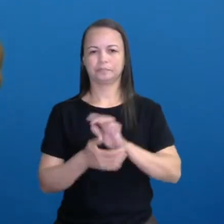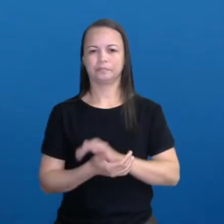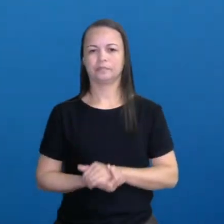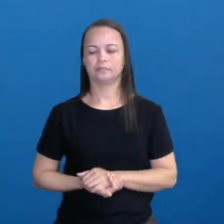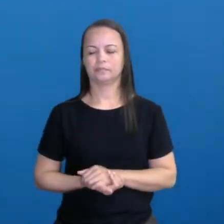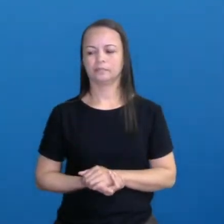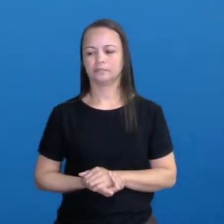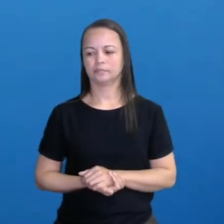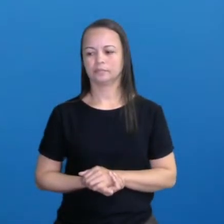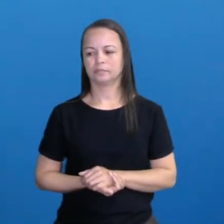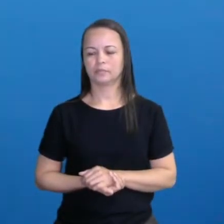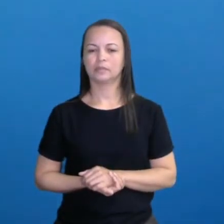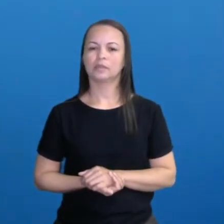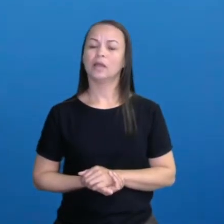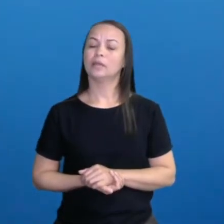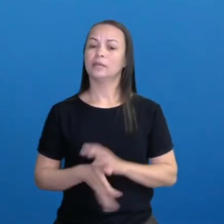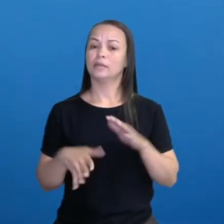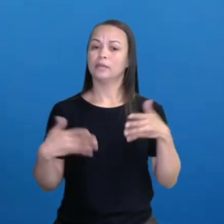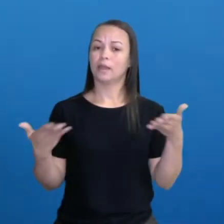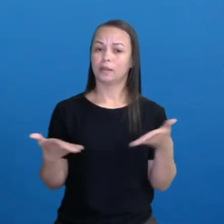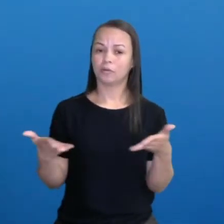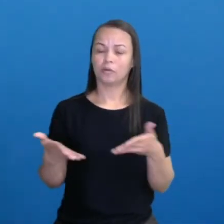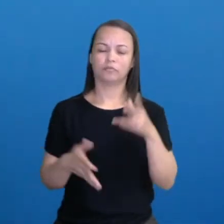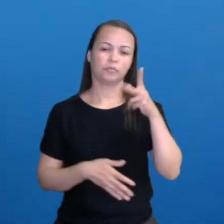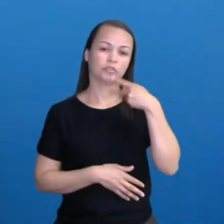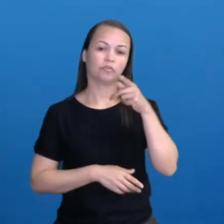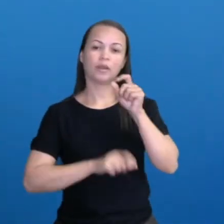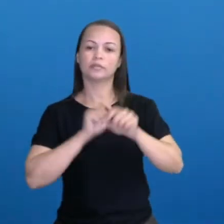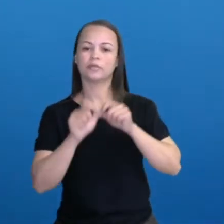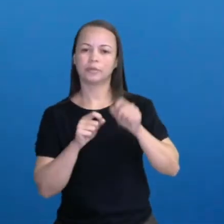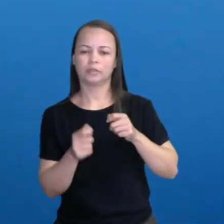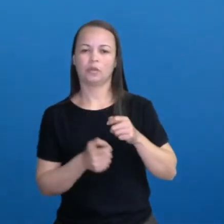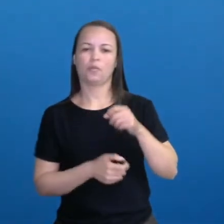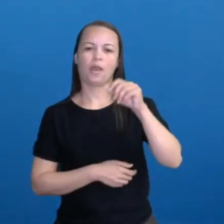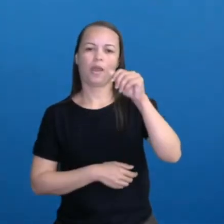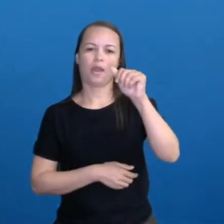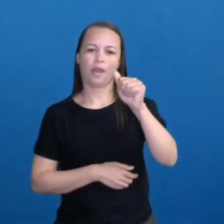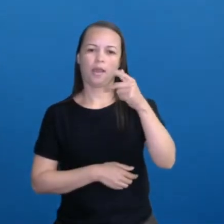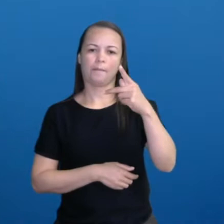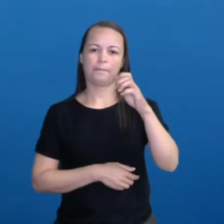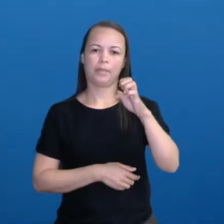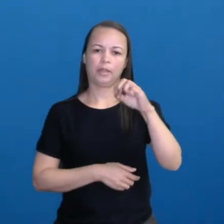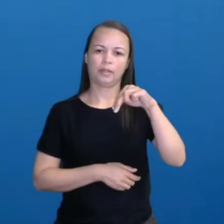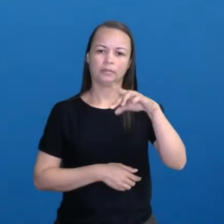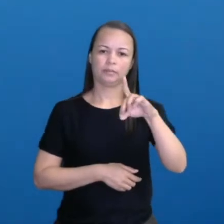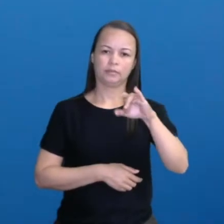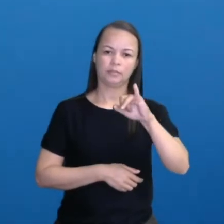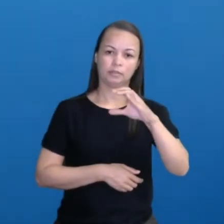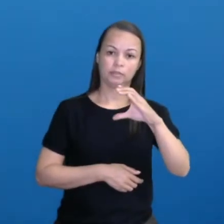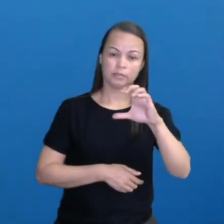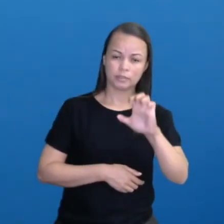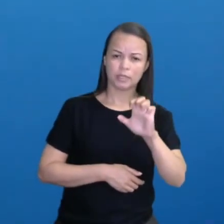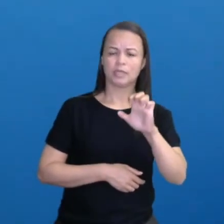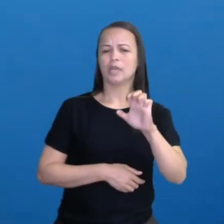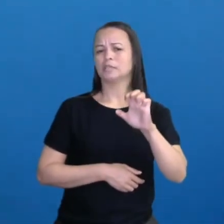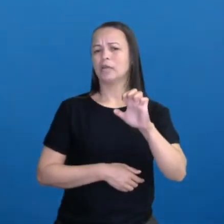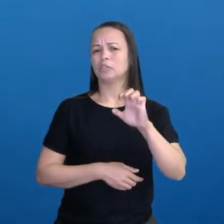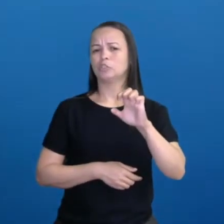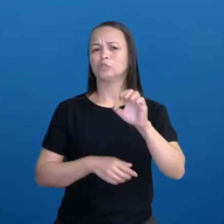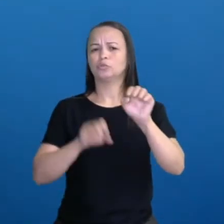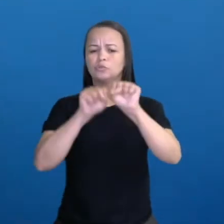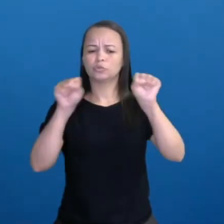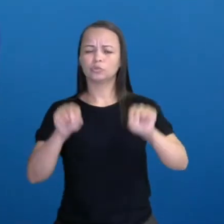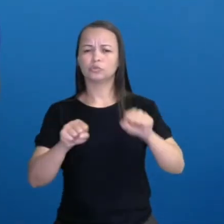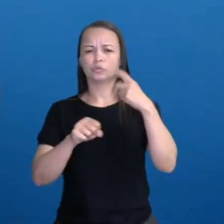slide para a gente ir para o que interessa. E aí a gente vai falar sobre o apêndice, ou essa estrutura chamada de apêndice.